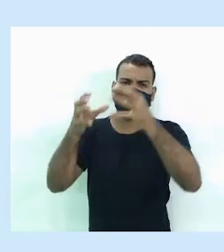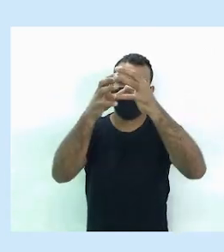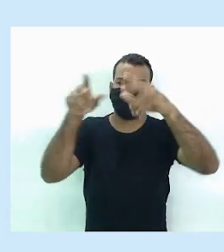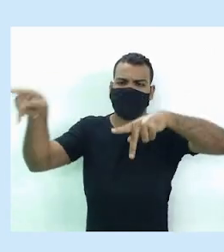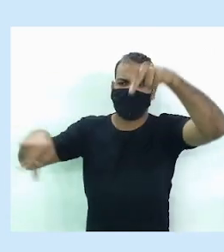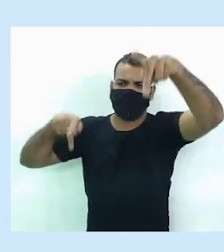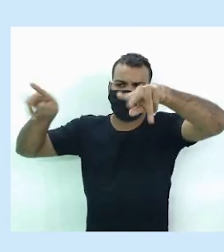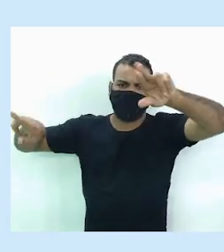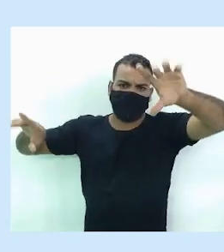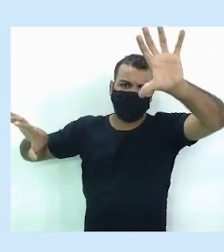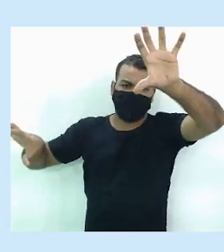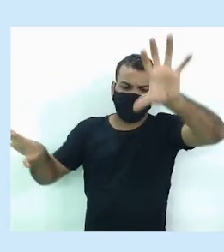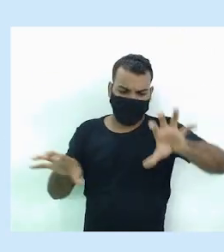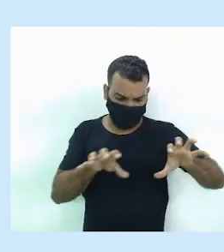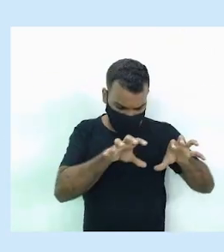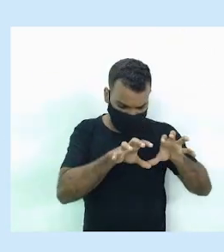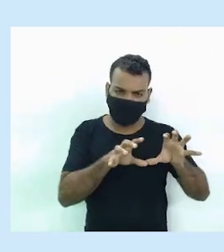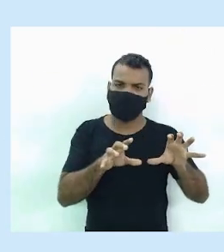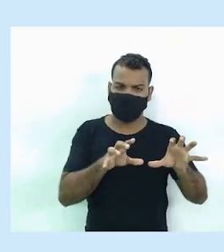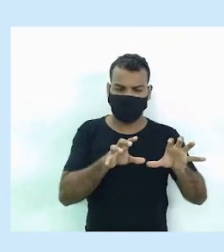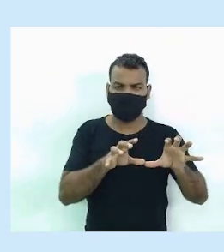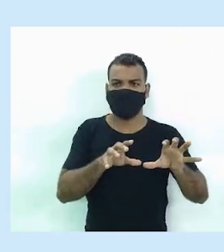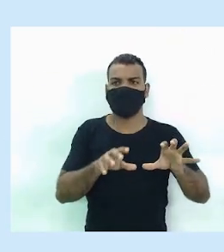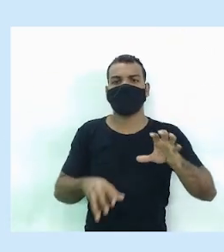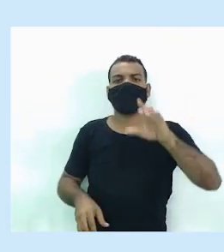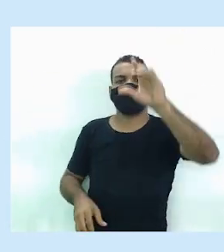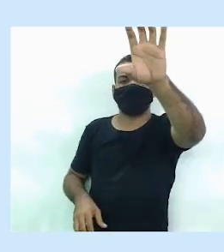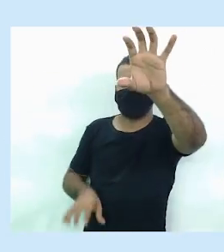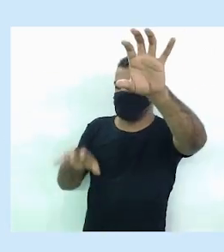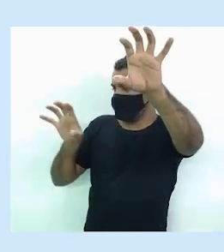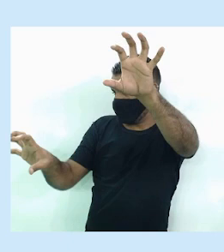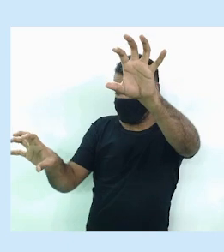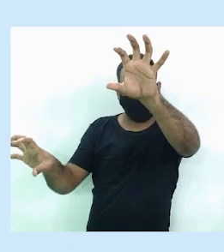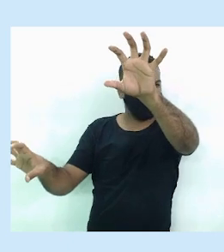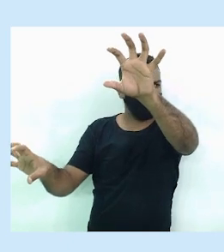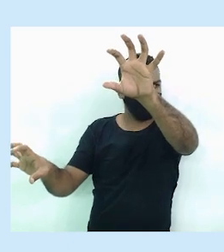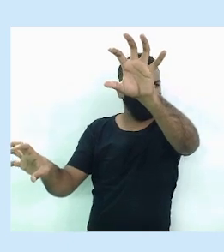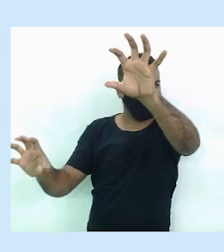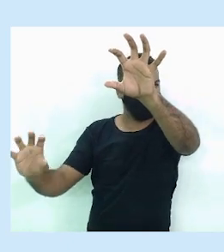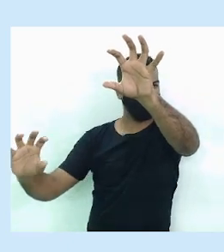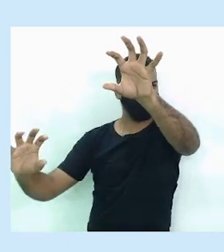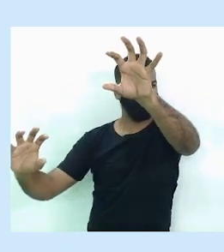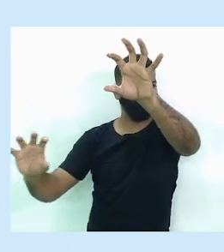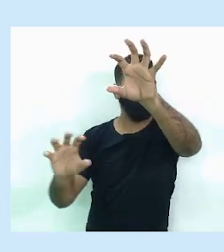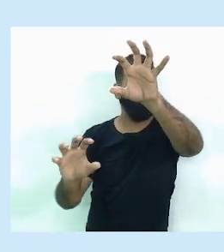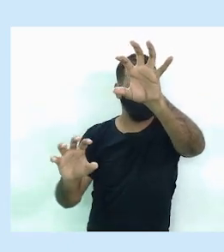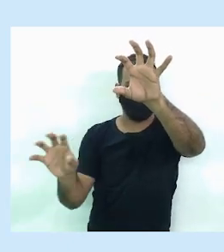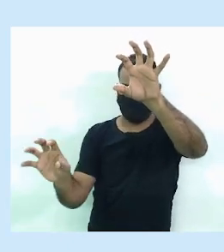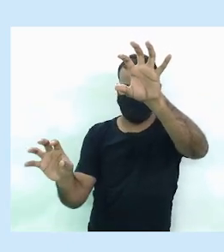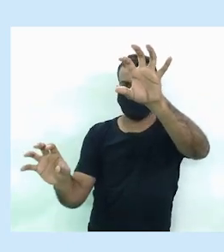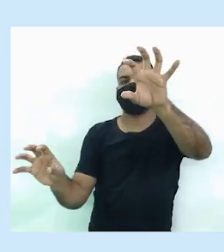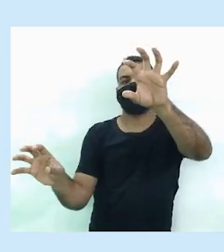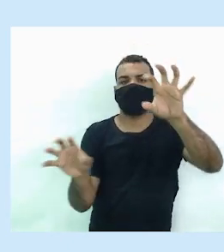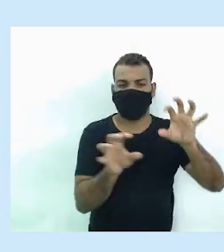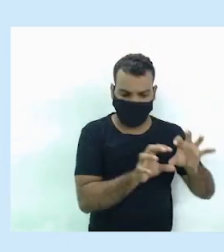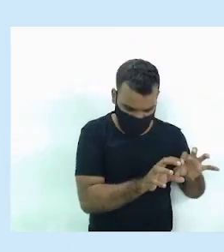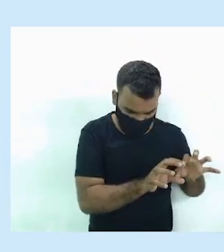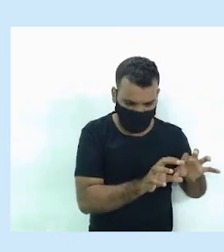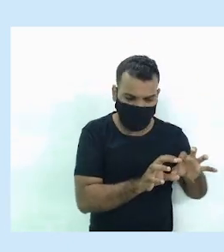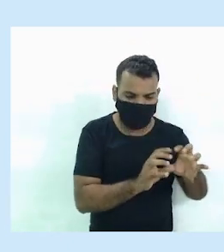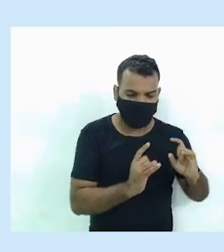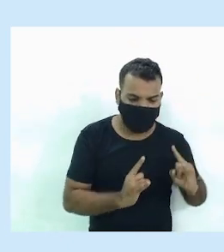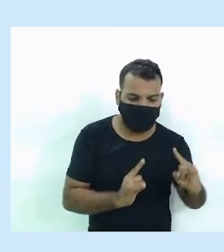né? E essas duas junções aí, ó, galera, vai ser simplesmente o surgimento